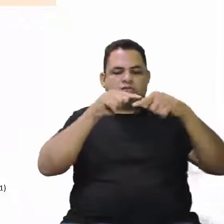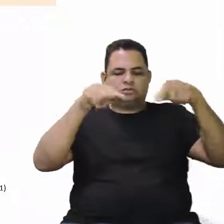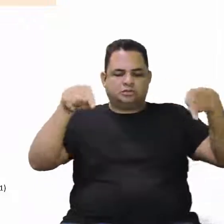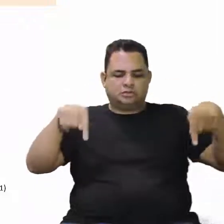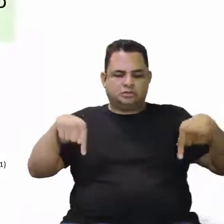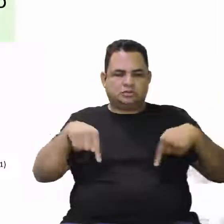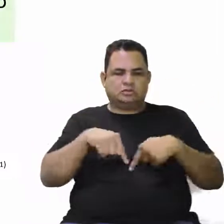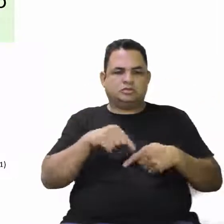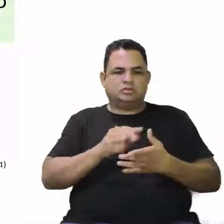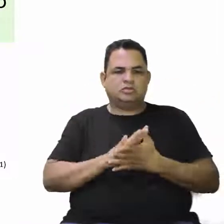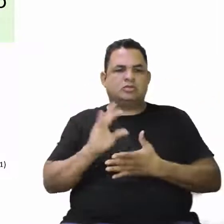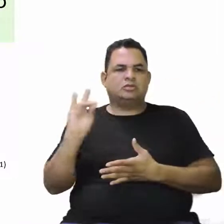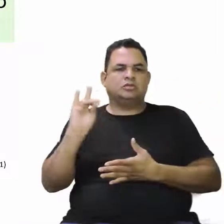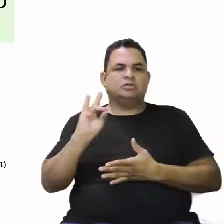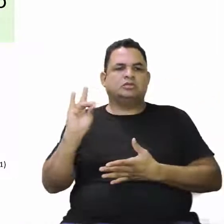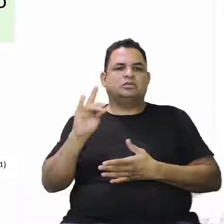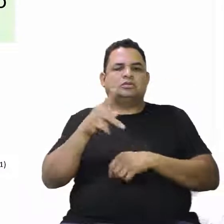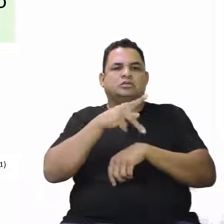Bolívia.